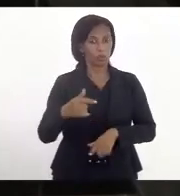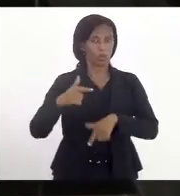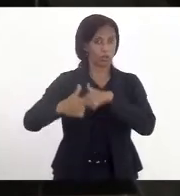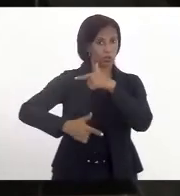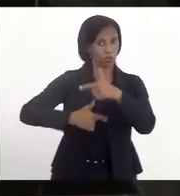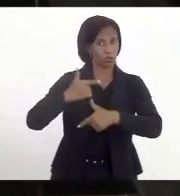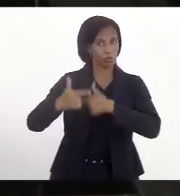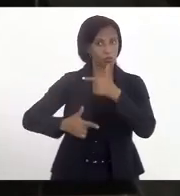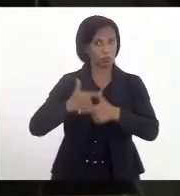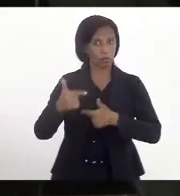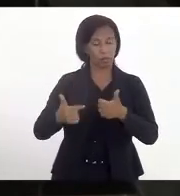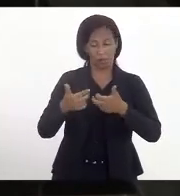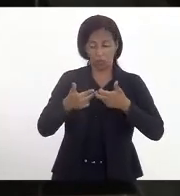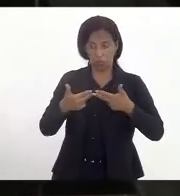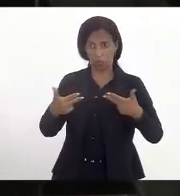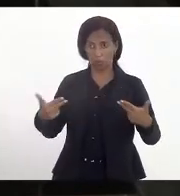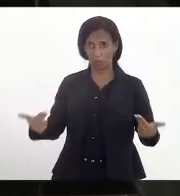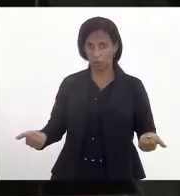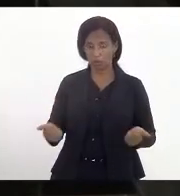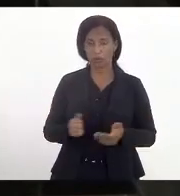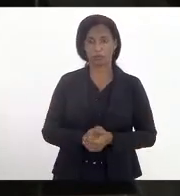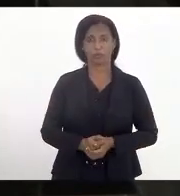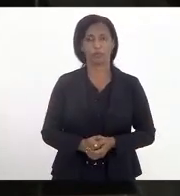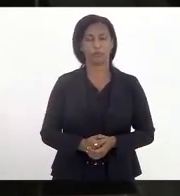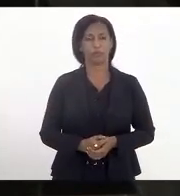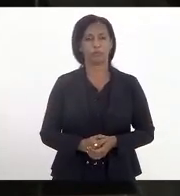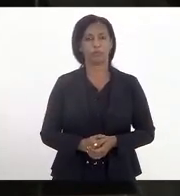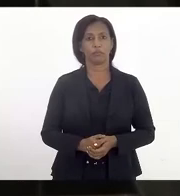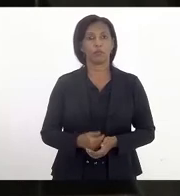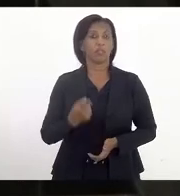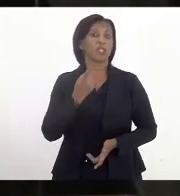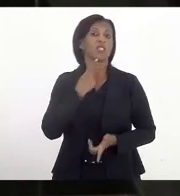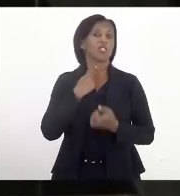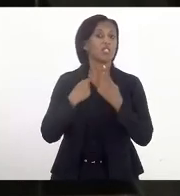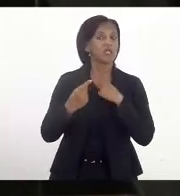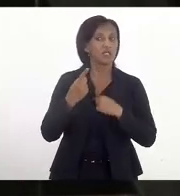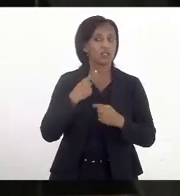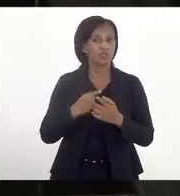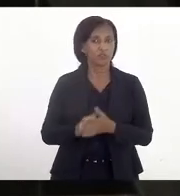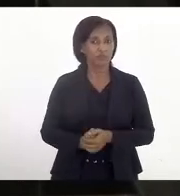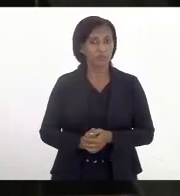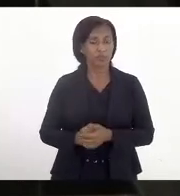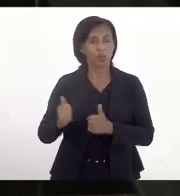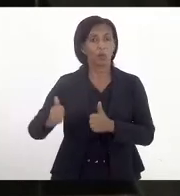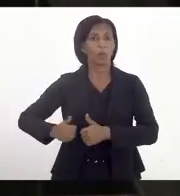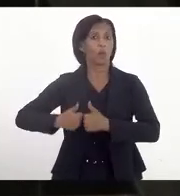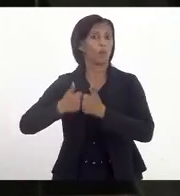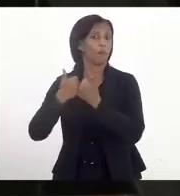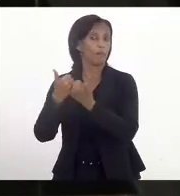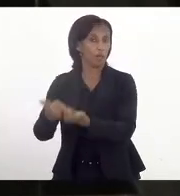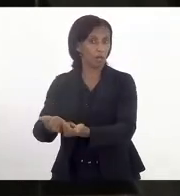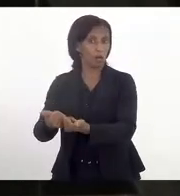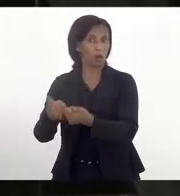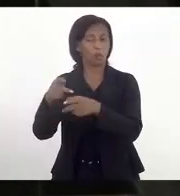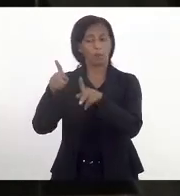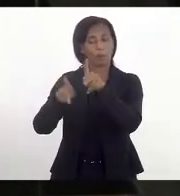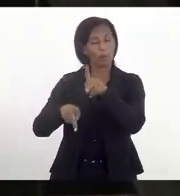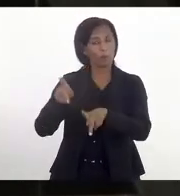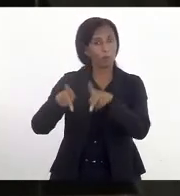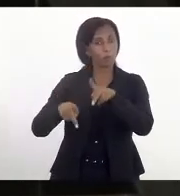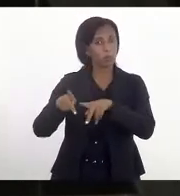serviço público de qualidade e ir desejar o melhor para a população